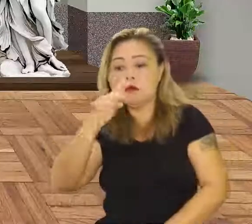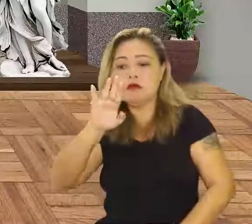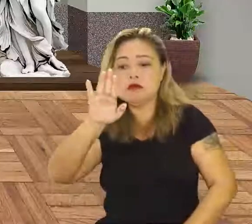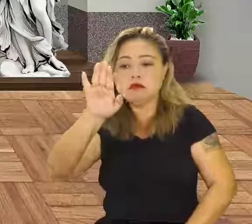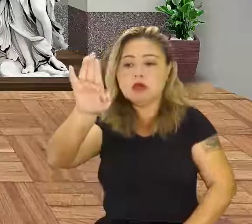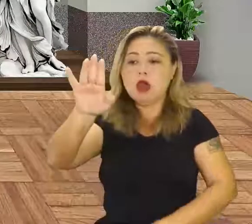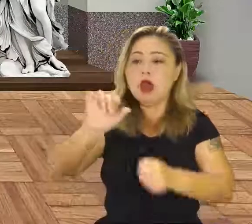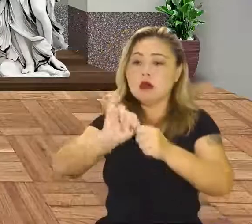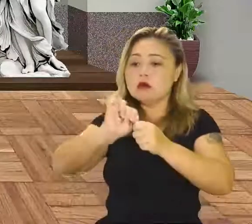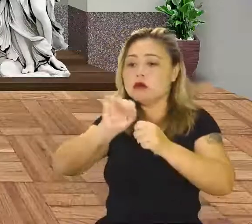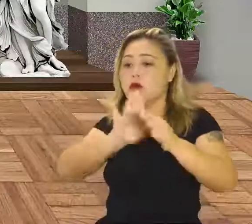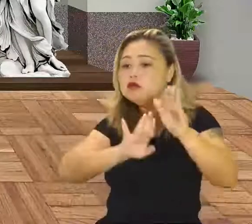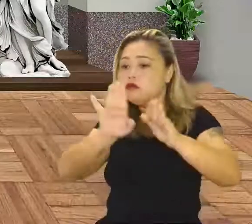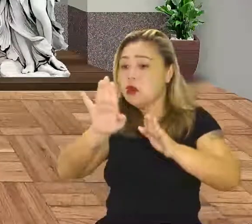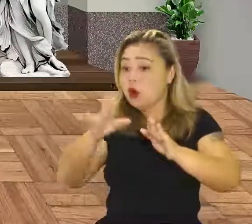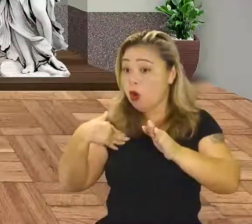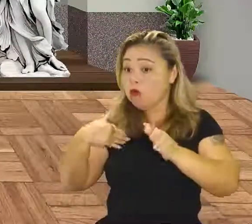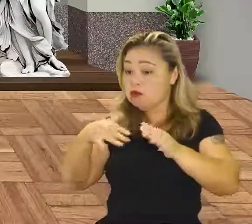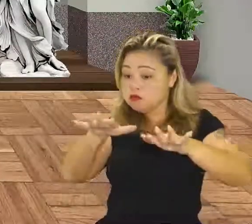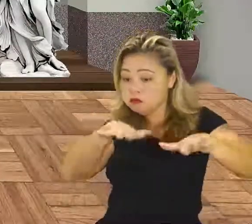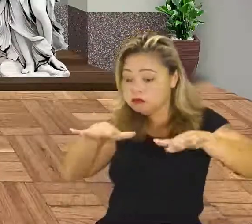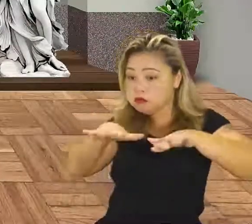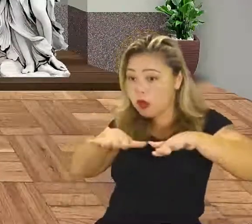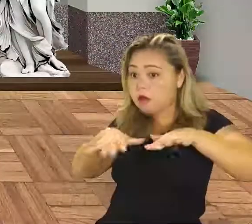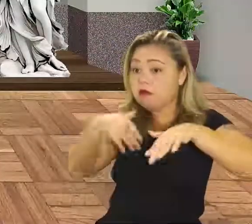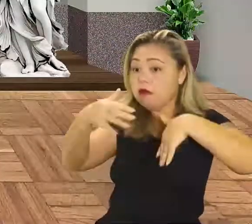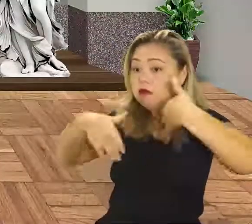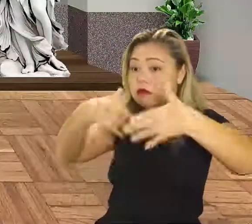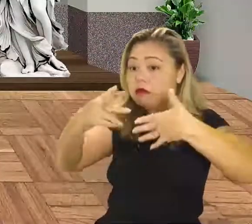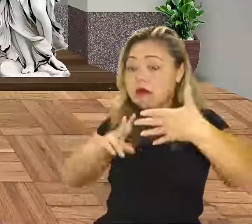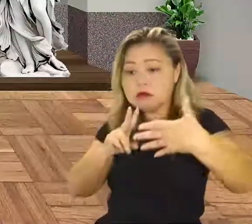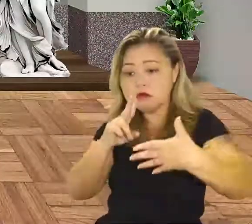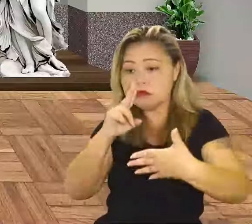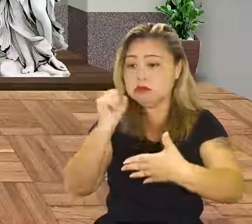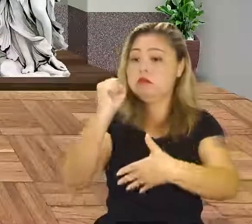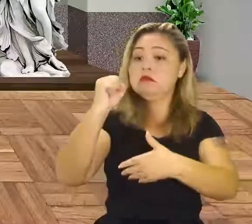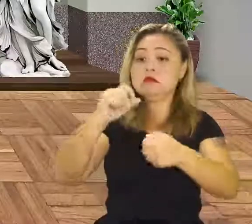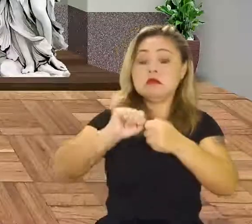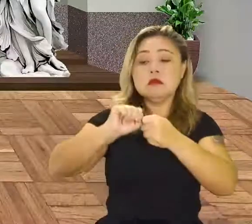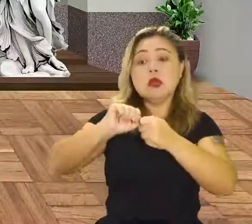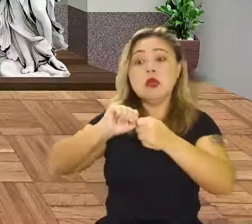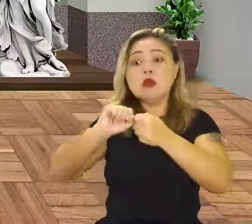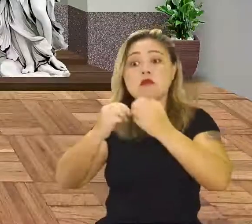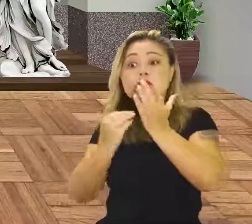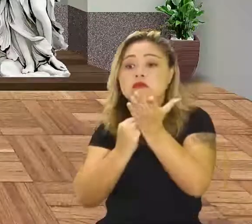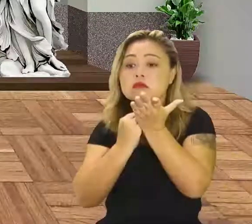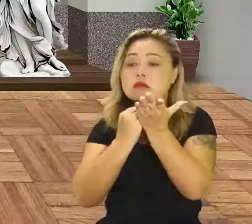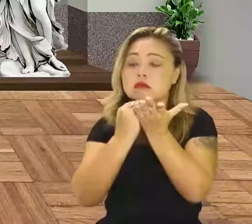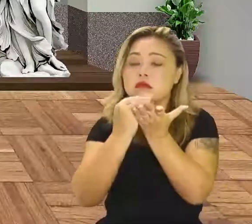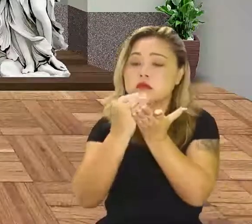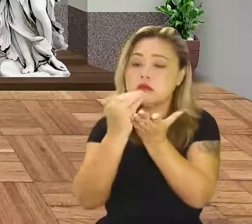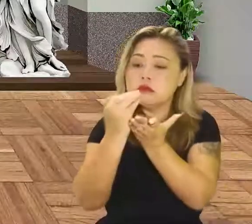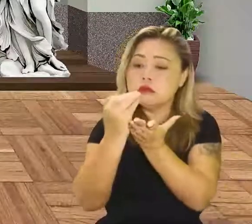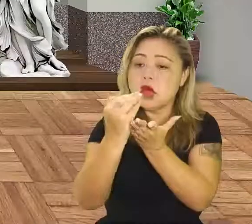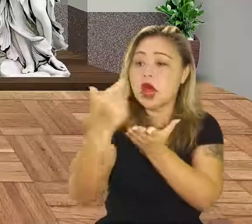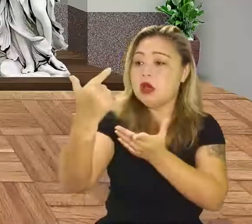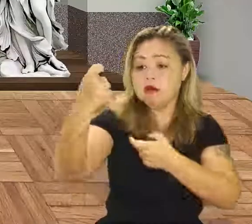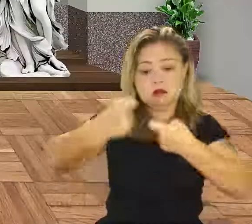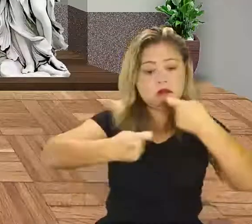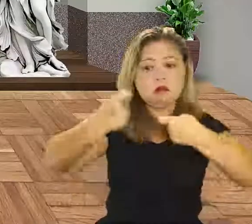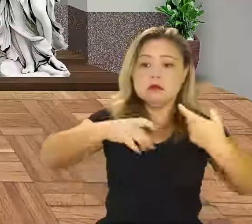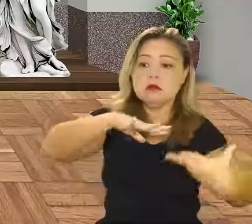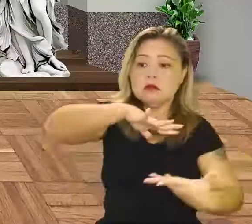como o movimento fascista chegou ao poder e como estoura a Segunda Guerra Mundial. Agora, nós estamos vendo